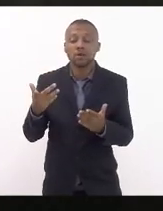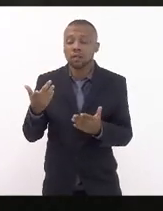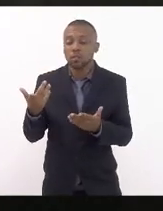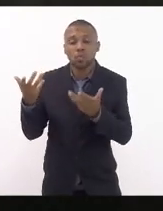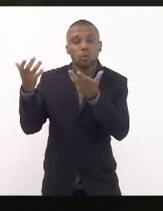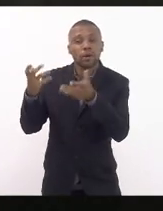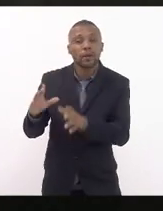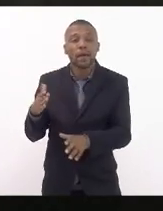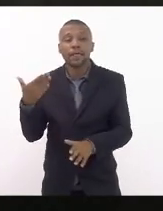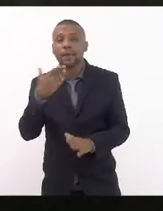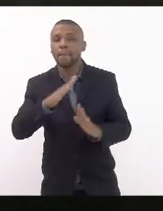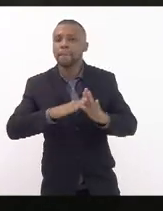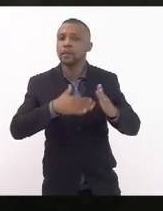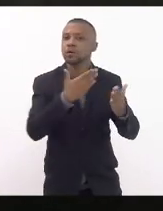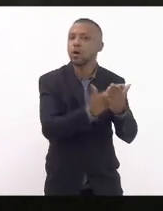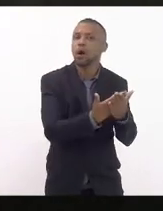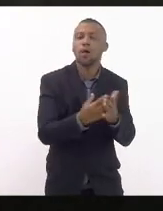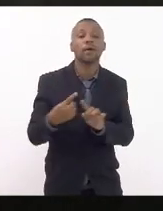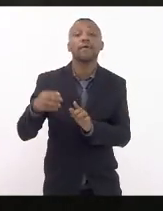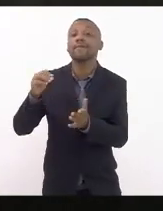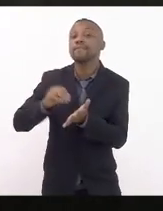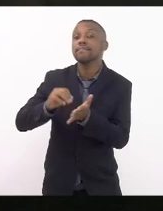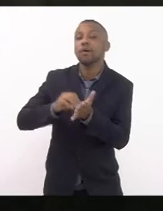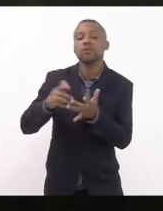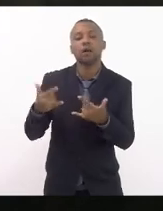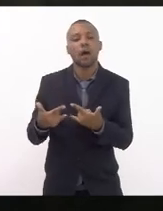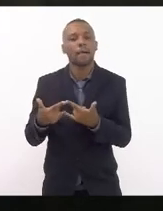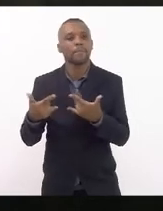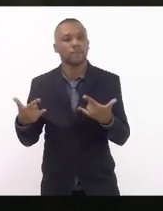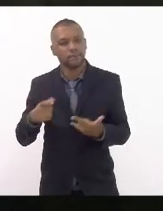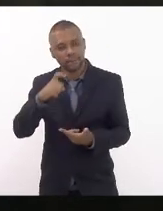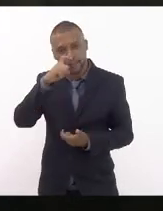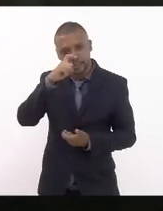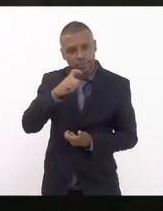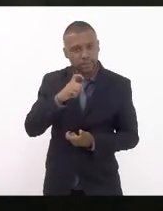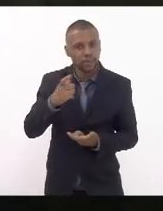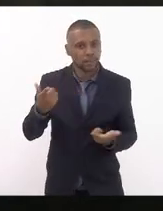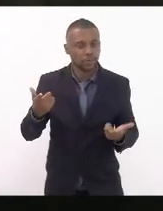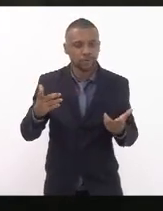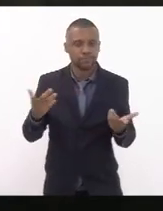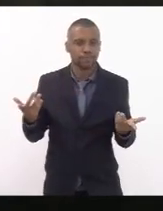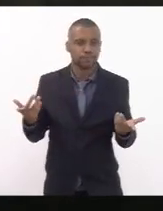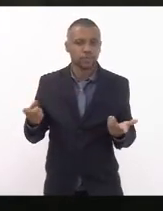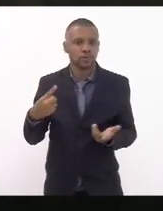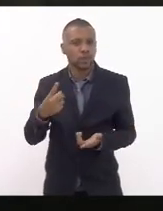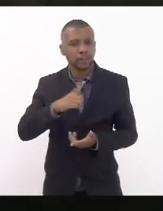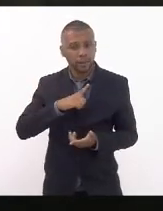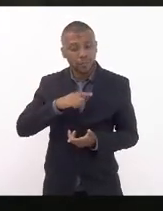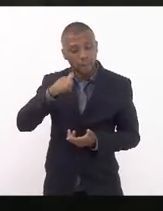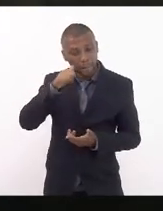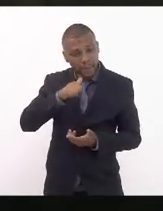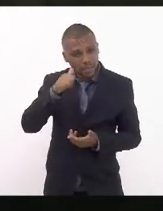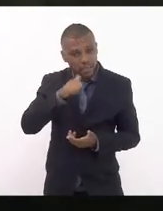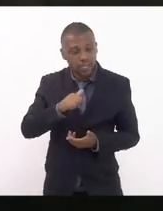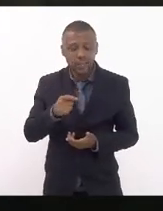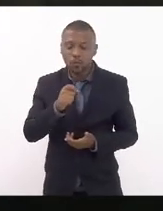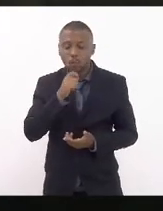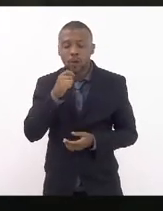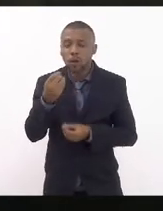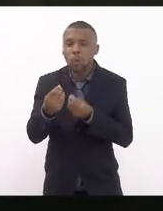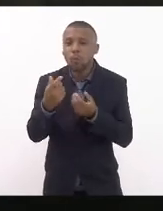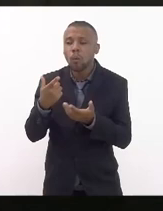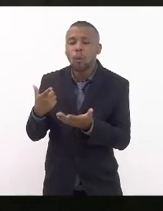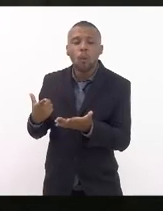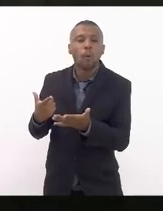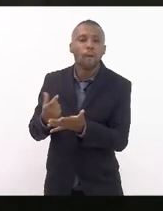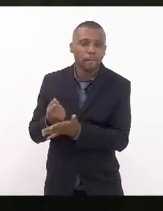escolas porque não tem absorvente higiênico. Nós temos meninas que não têm condição de